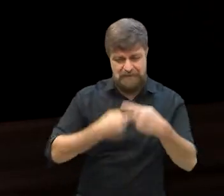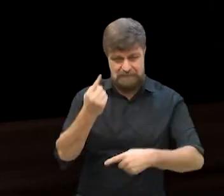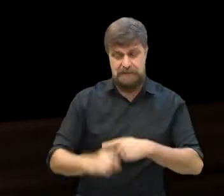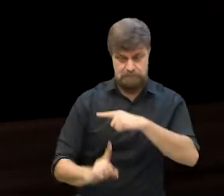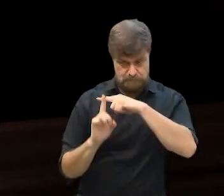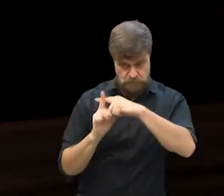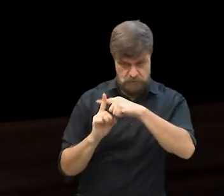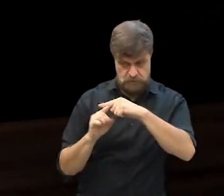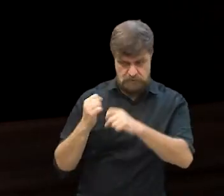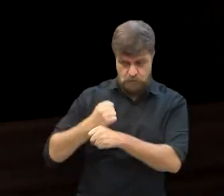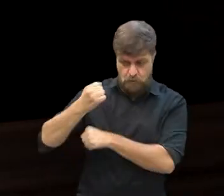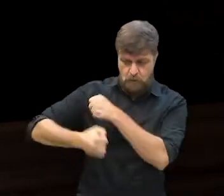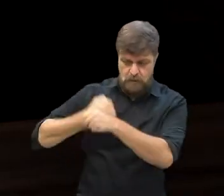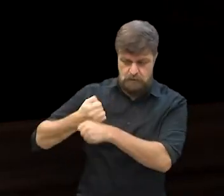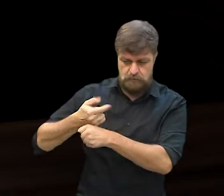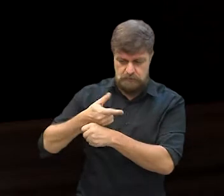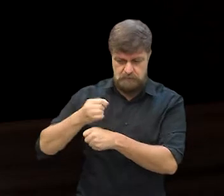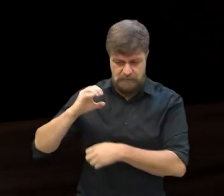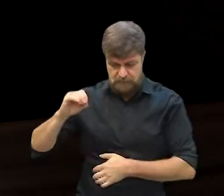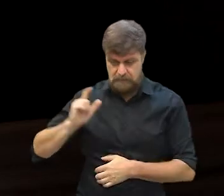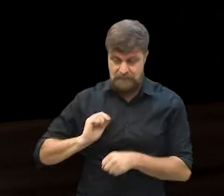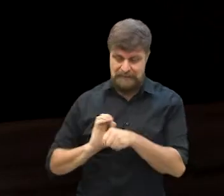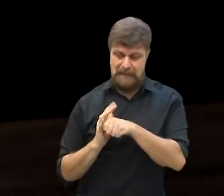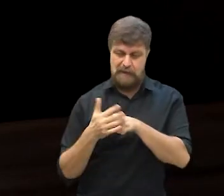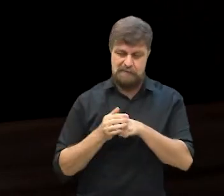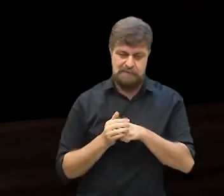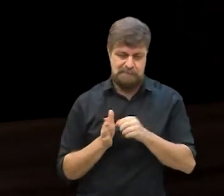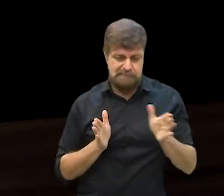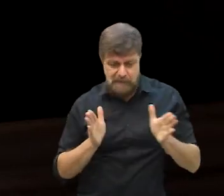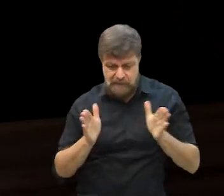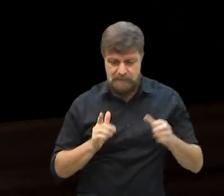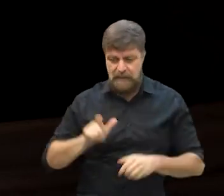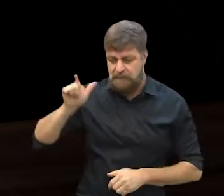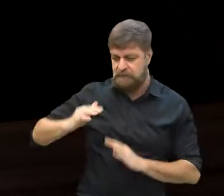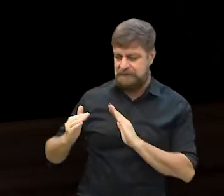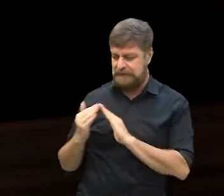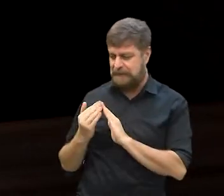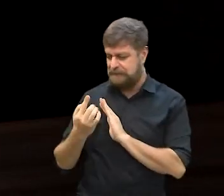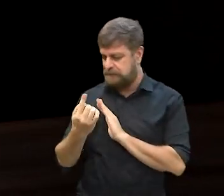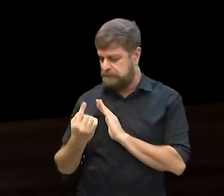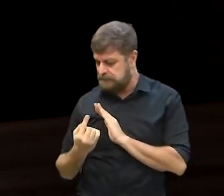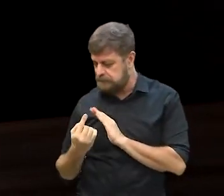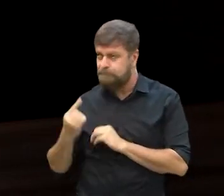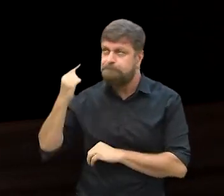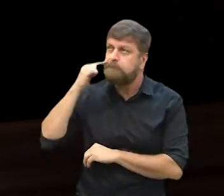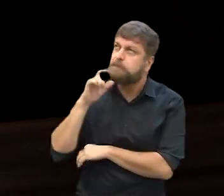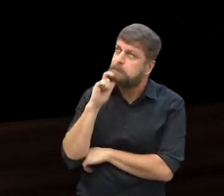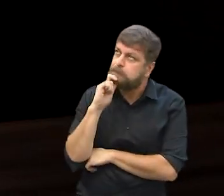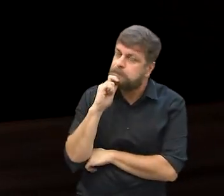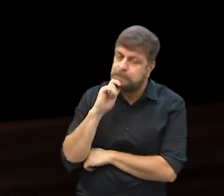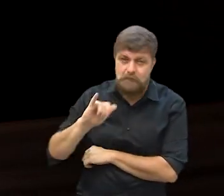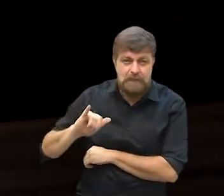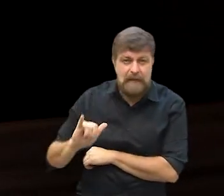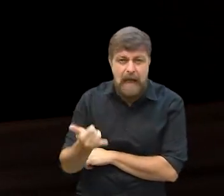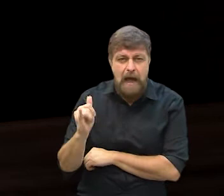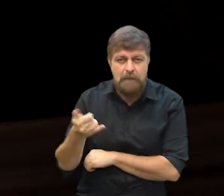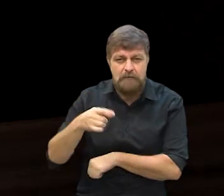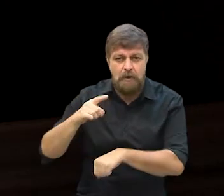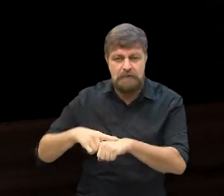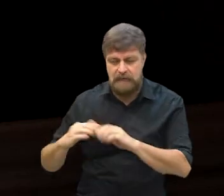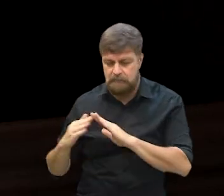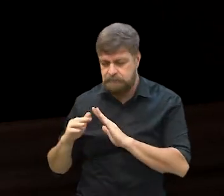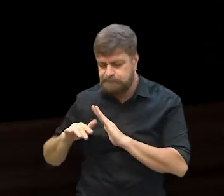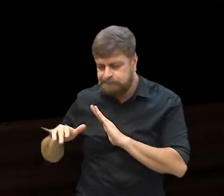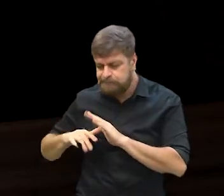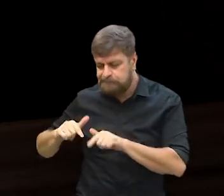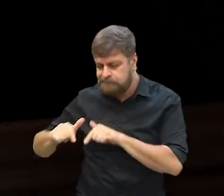resultado positivo em 2020, até em função da pandemia. Muita gente ficou em casa, muita gente aproveitou o